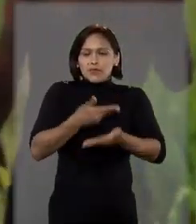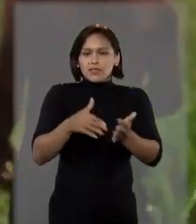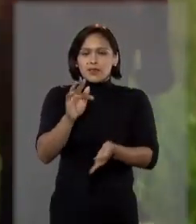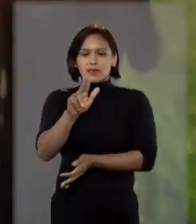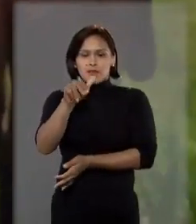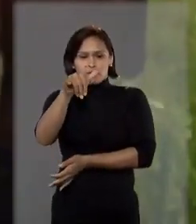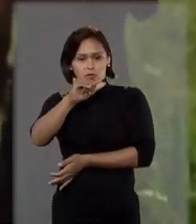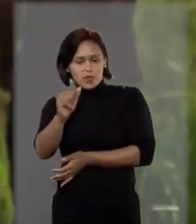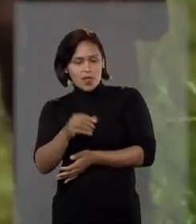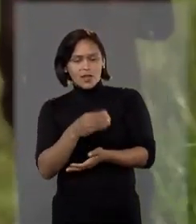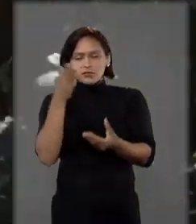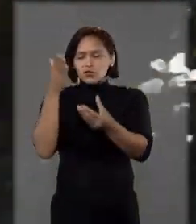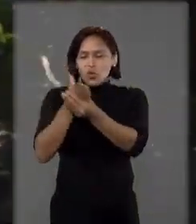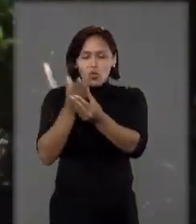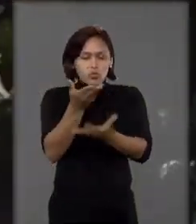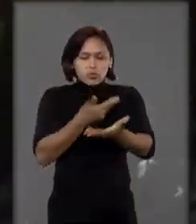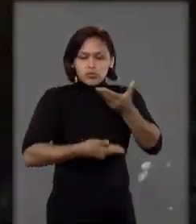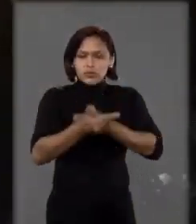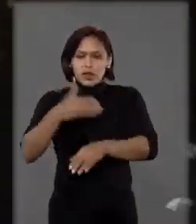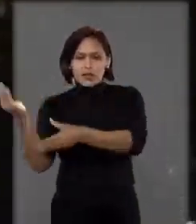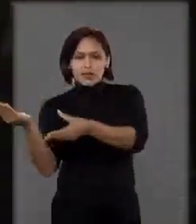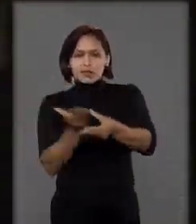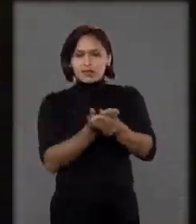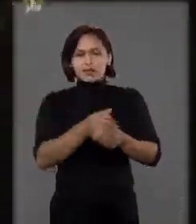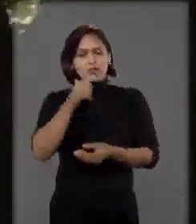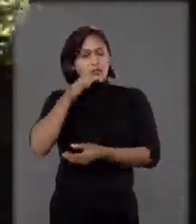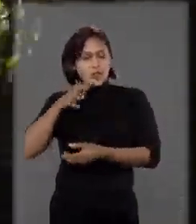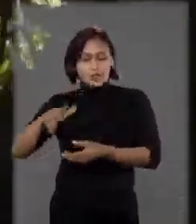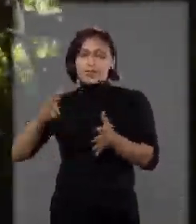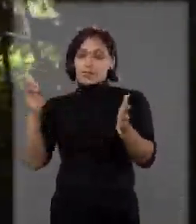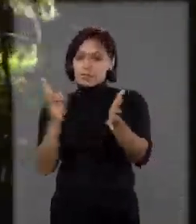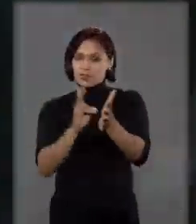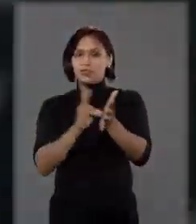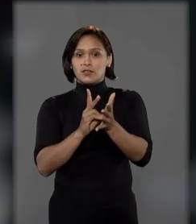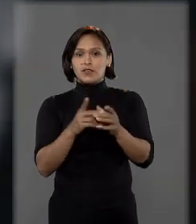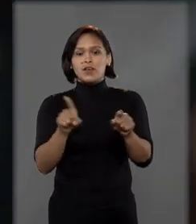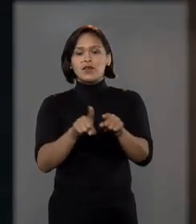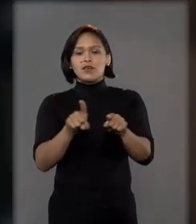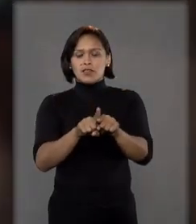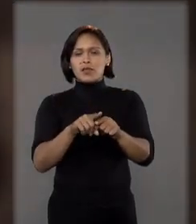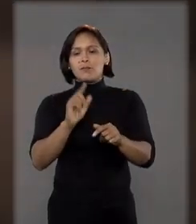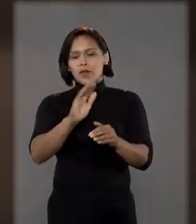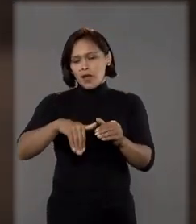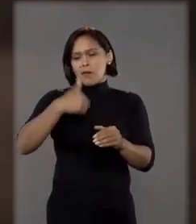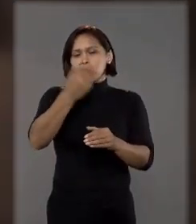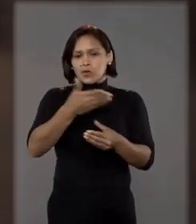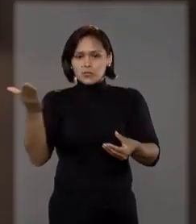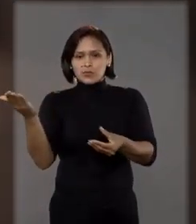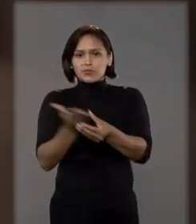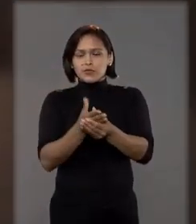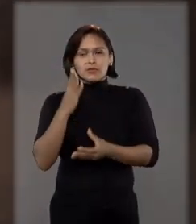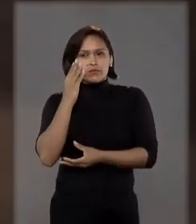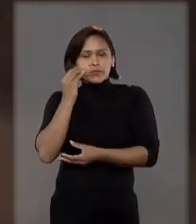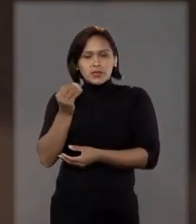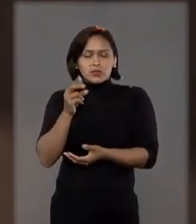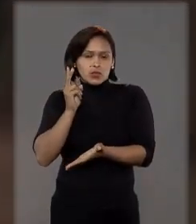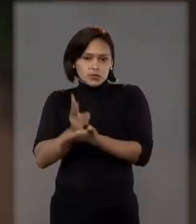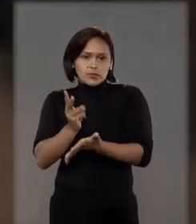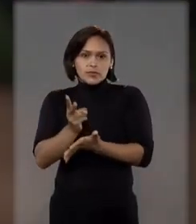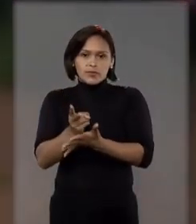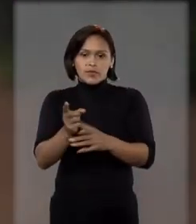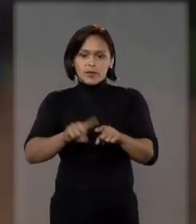efetiva participação da FUNAI nos procedimentos ou ações que envolvam as menores. Inclusive em eventuais ações de adoção que estejam